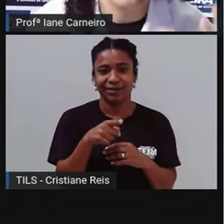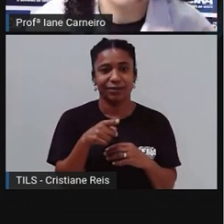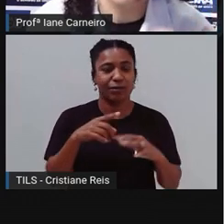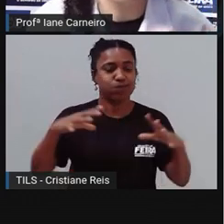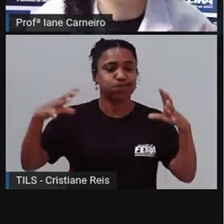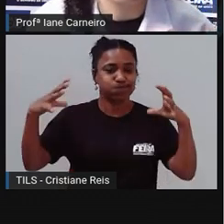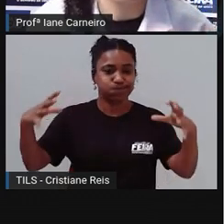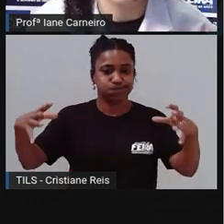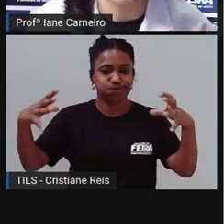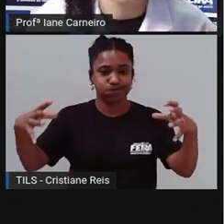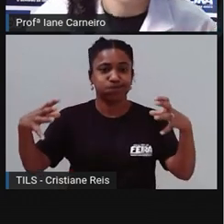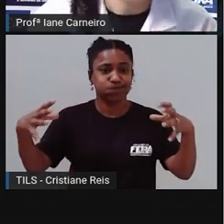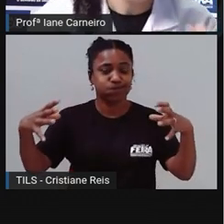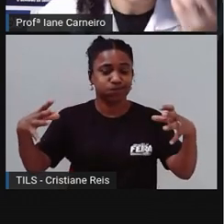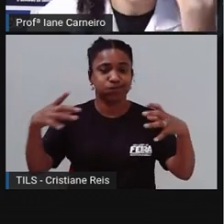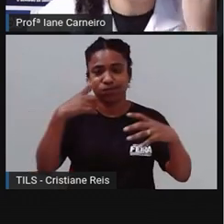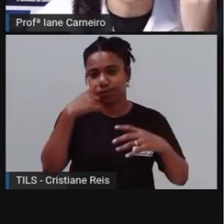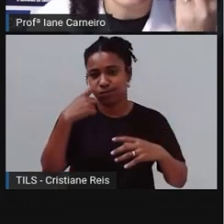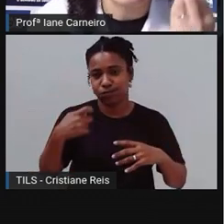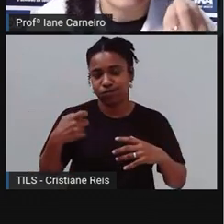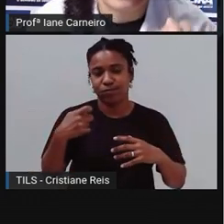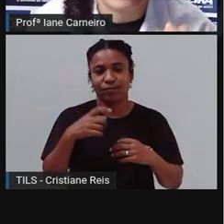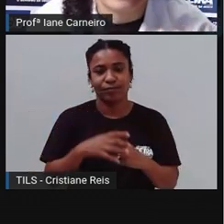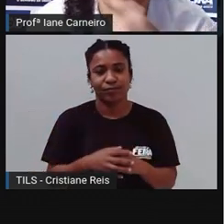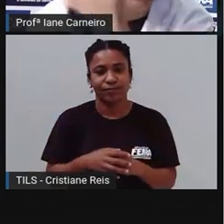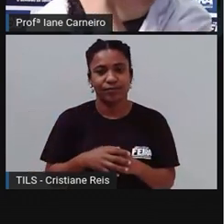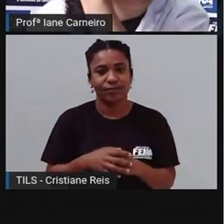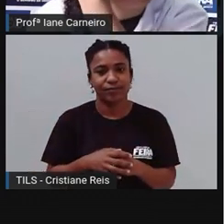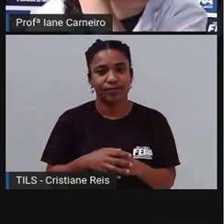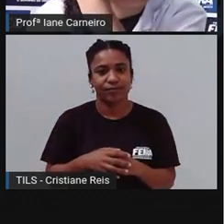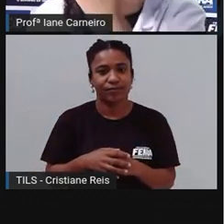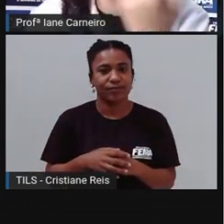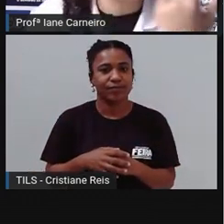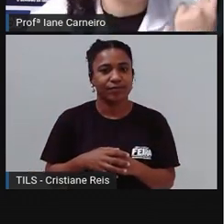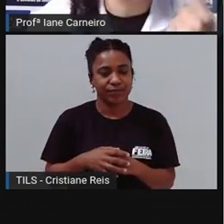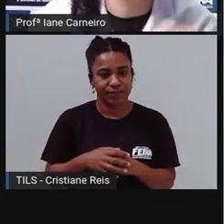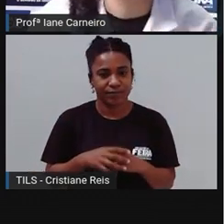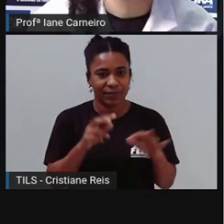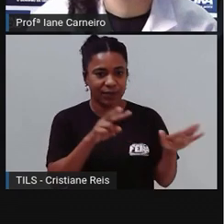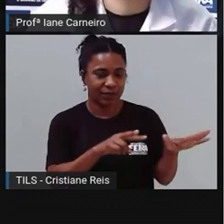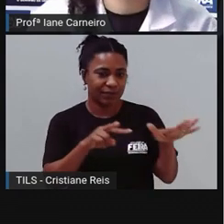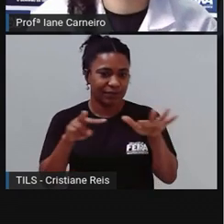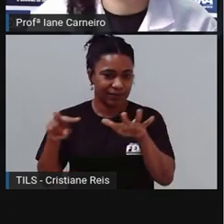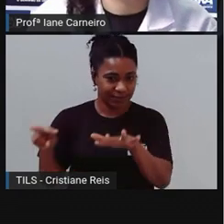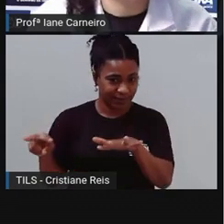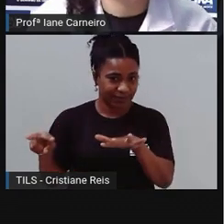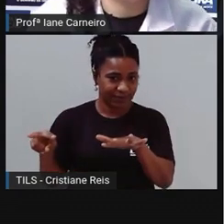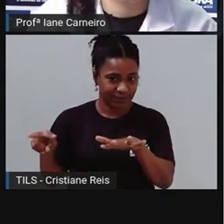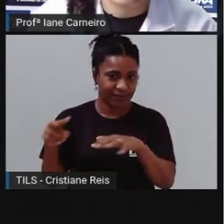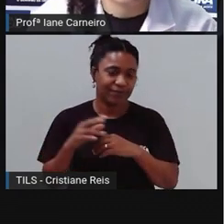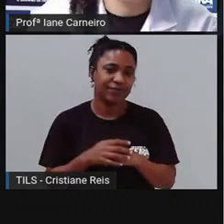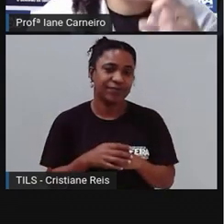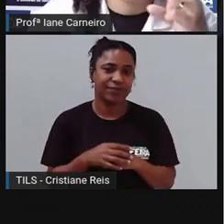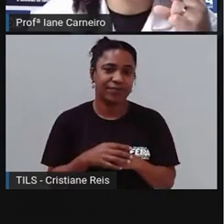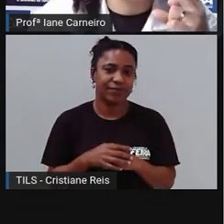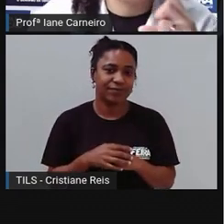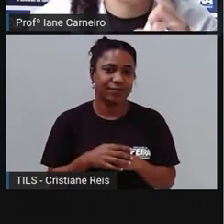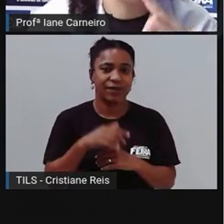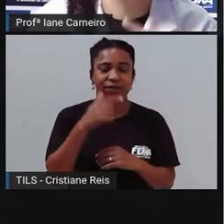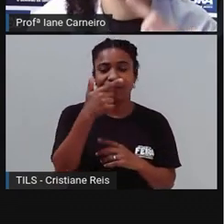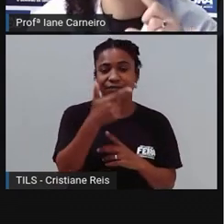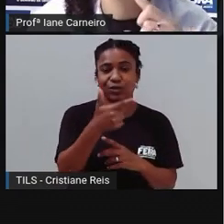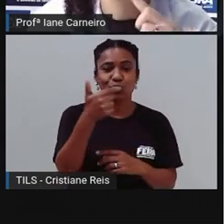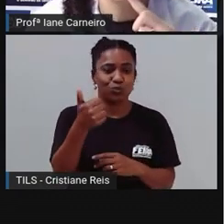isso tudo aqui de lixo. Olha só. Eles guardaram, em uma semana. Eles gastaram, ó,